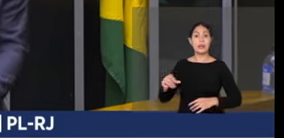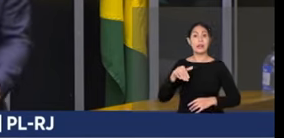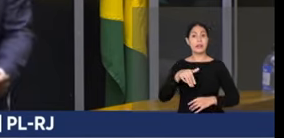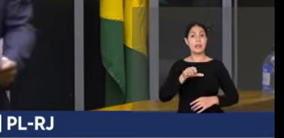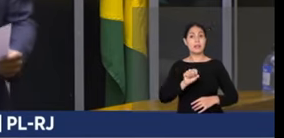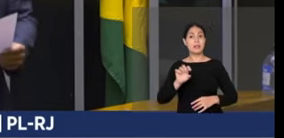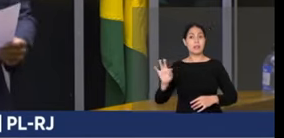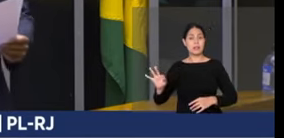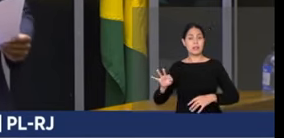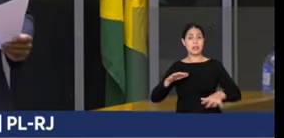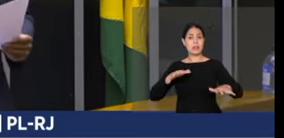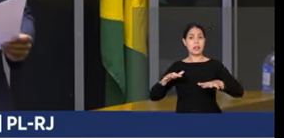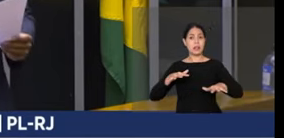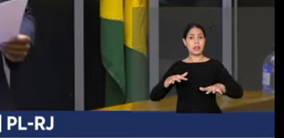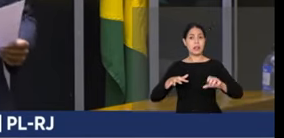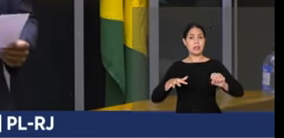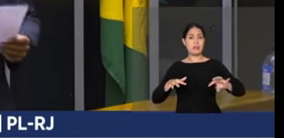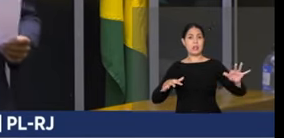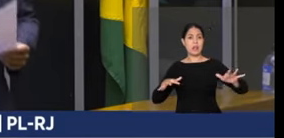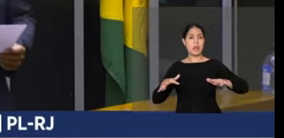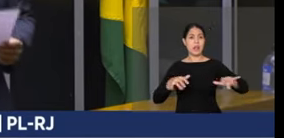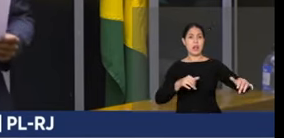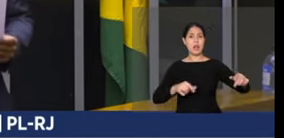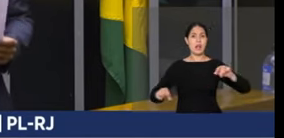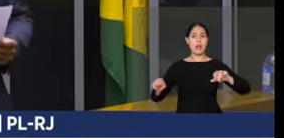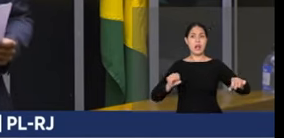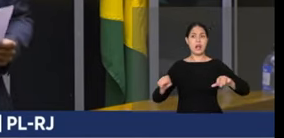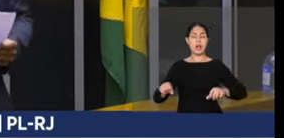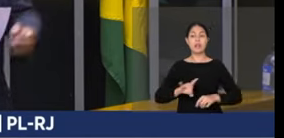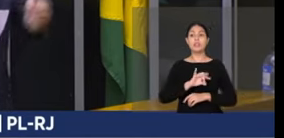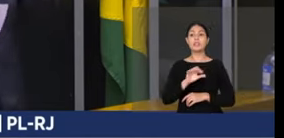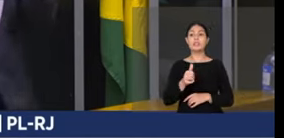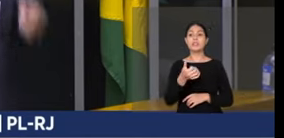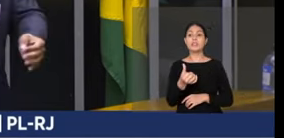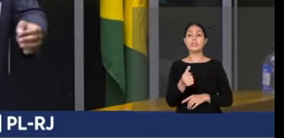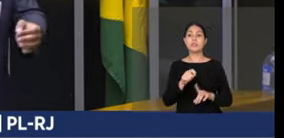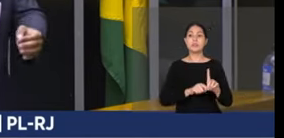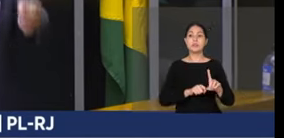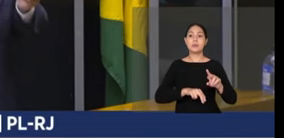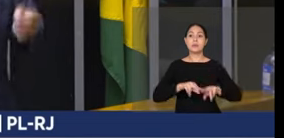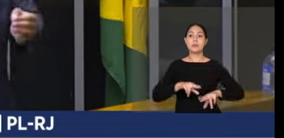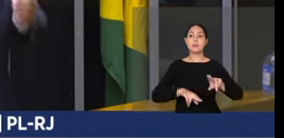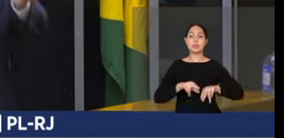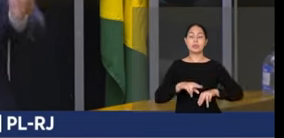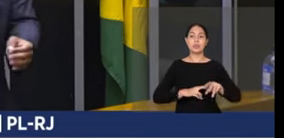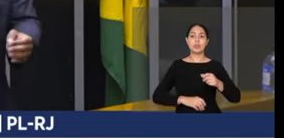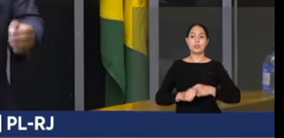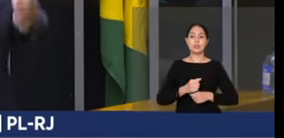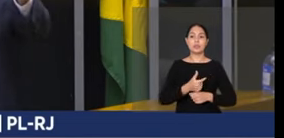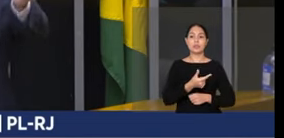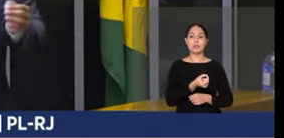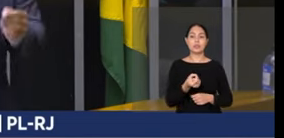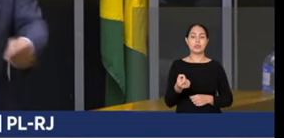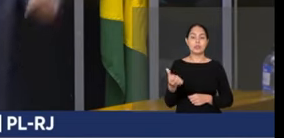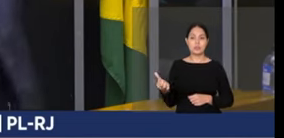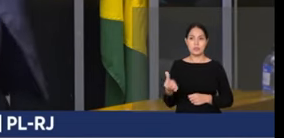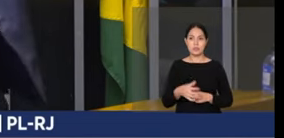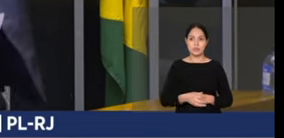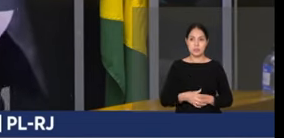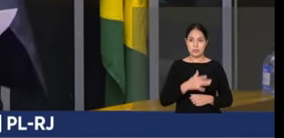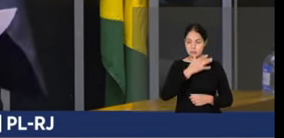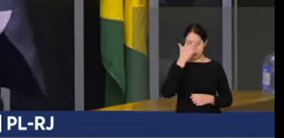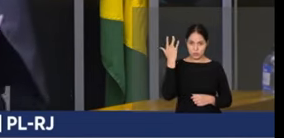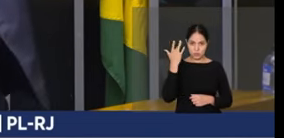polícia. Estadão, 6 de junho de 2006. Sem terra, invadem, depredam e deixam feridos